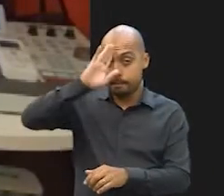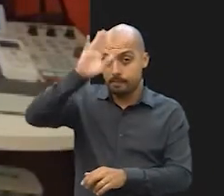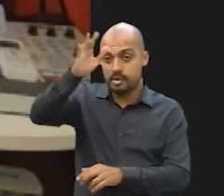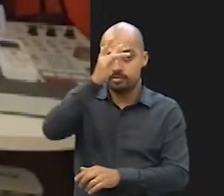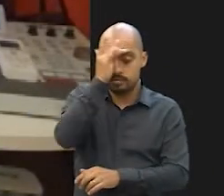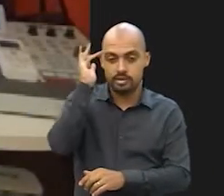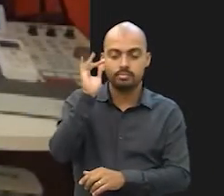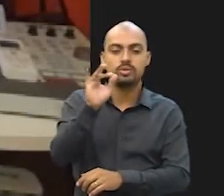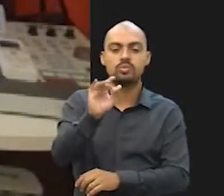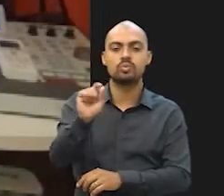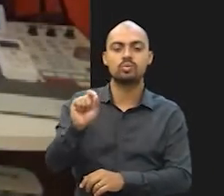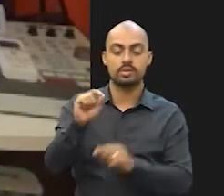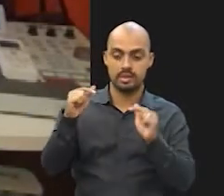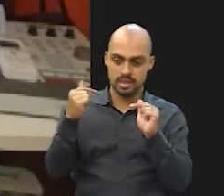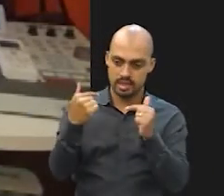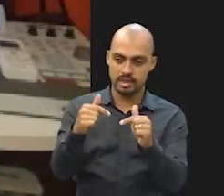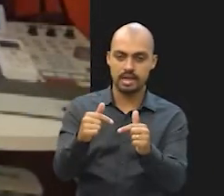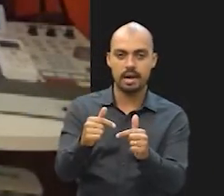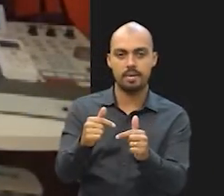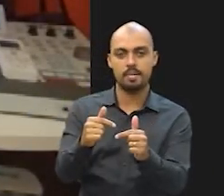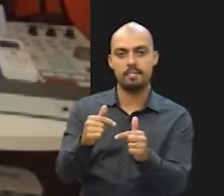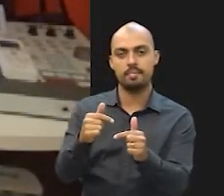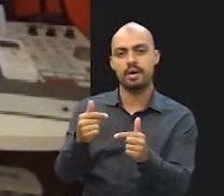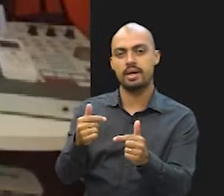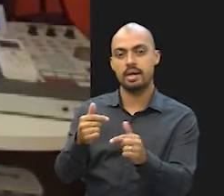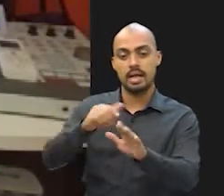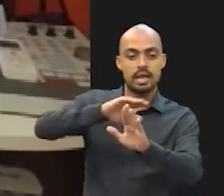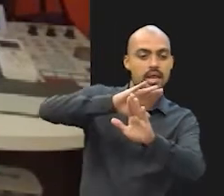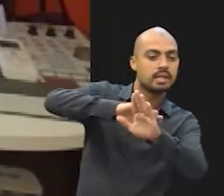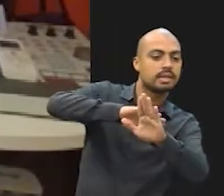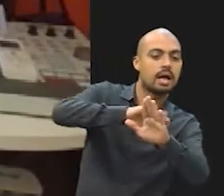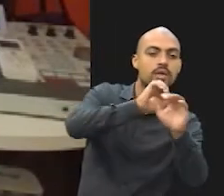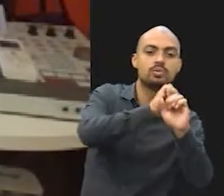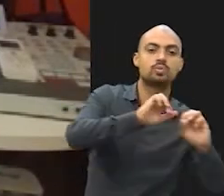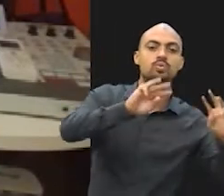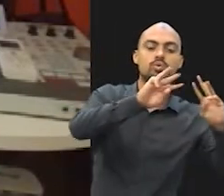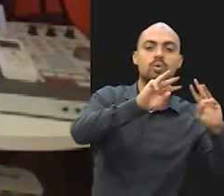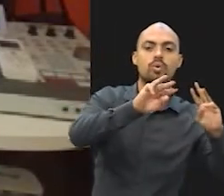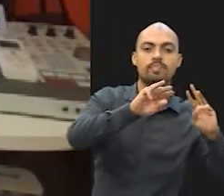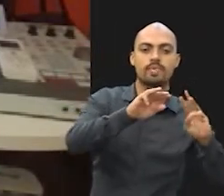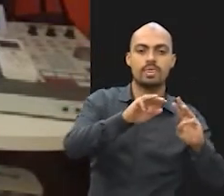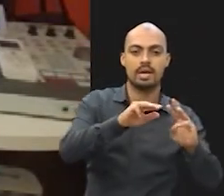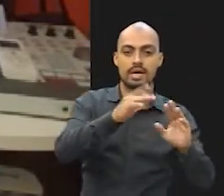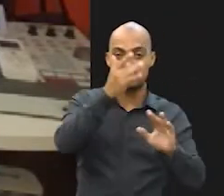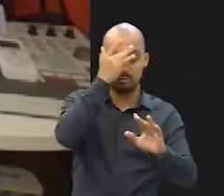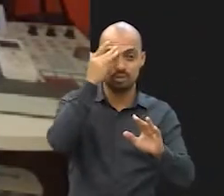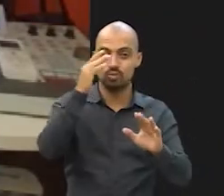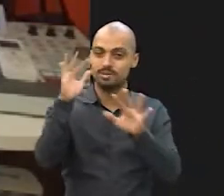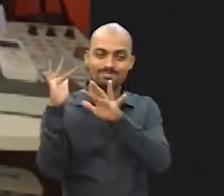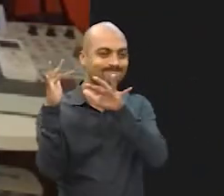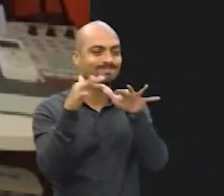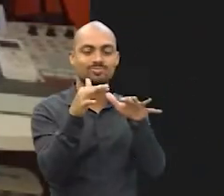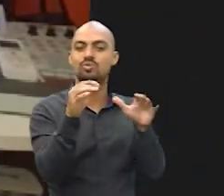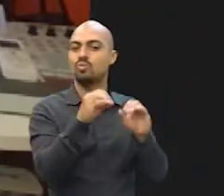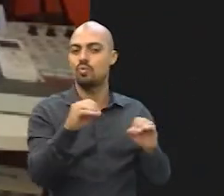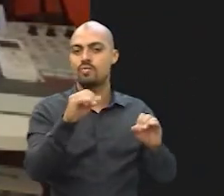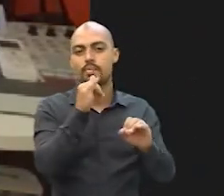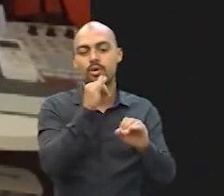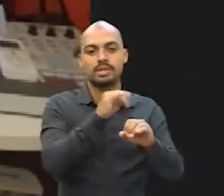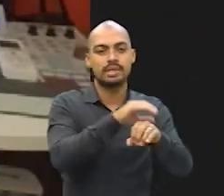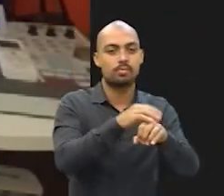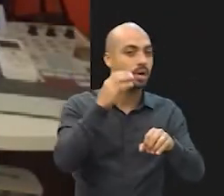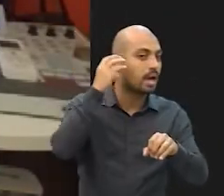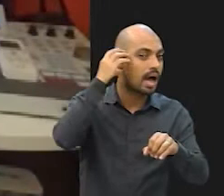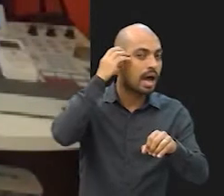diretamente no backstage dos shows, né, cara? Que fazem a parte que ninguém vê do show, né? Que é o técnico